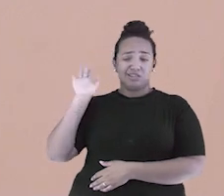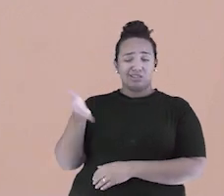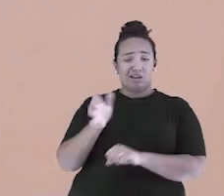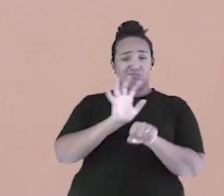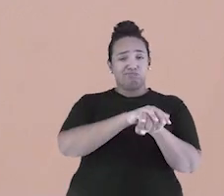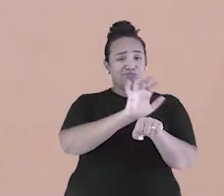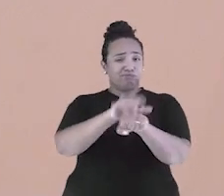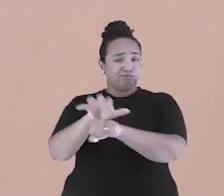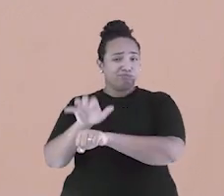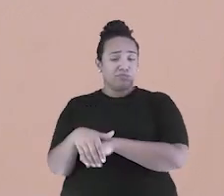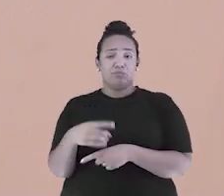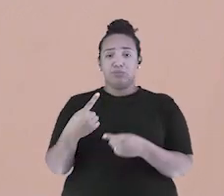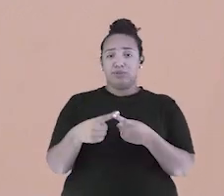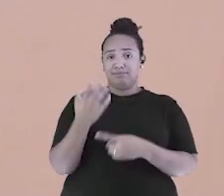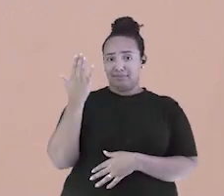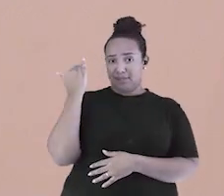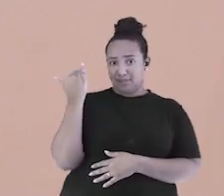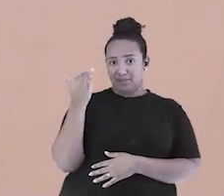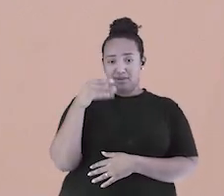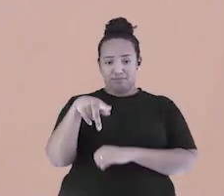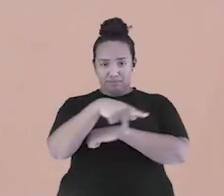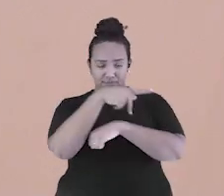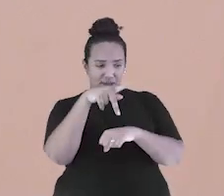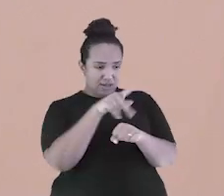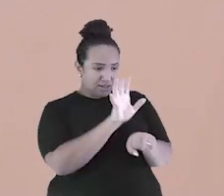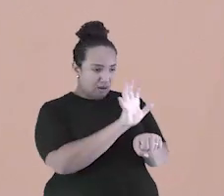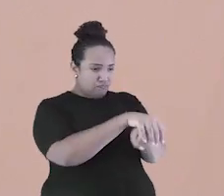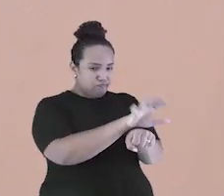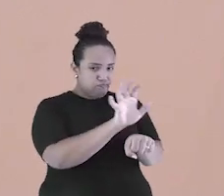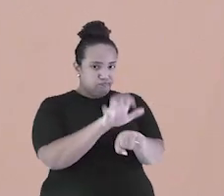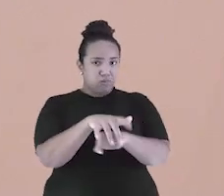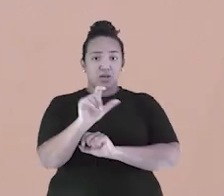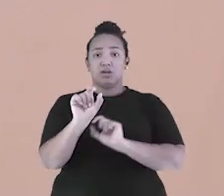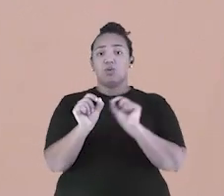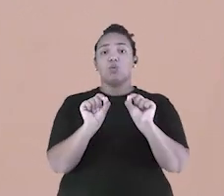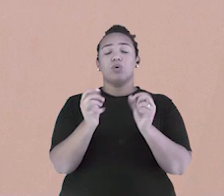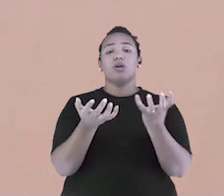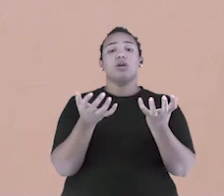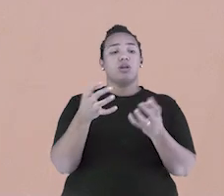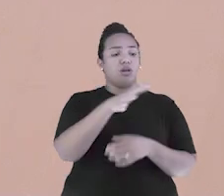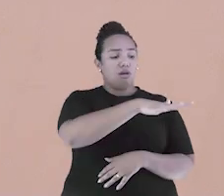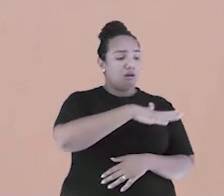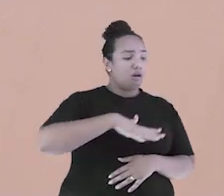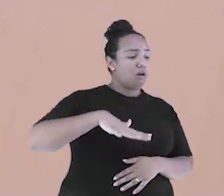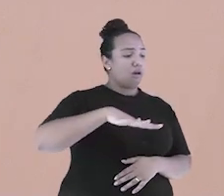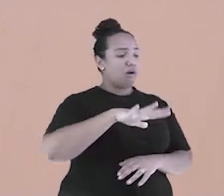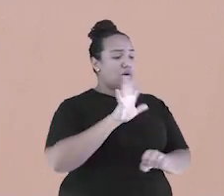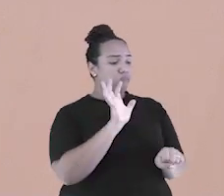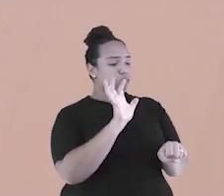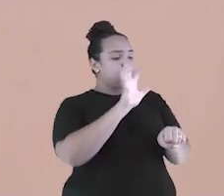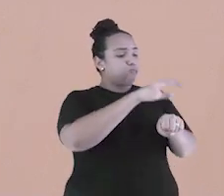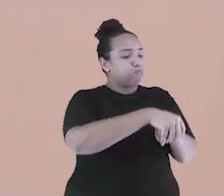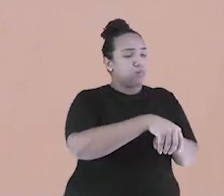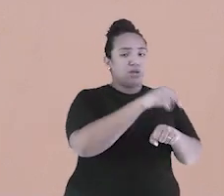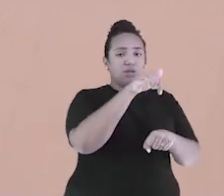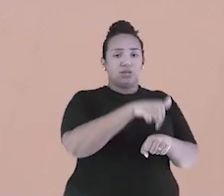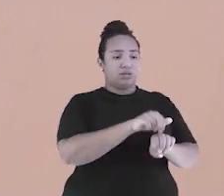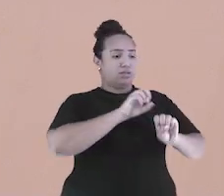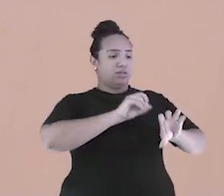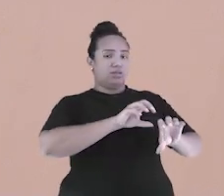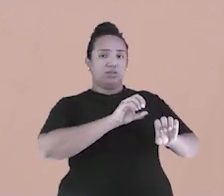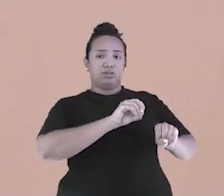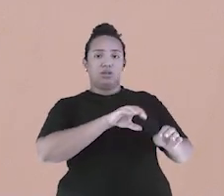do colonizador muitas vezes era conquistar um território, tomá-lo para si e impor costumes, crenças